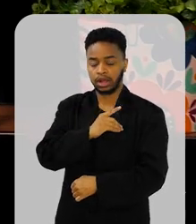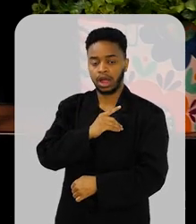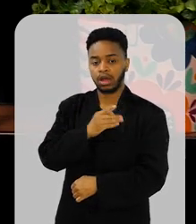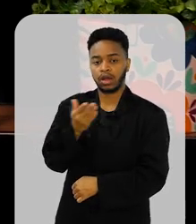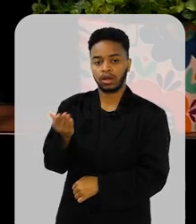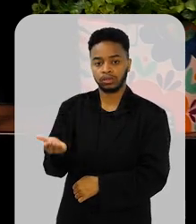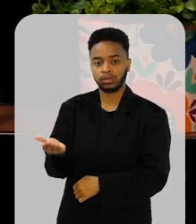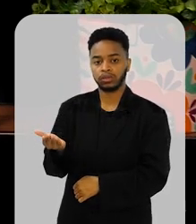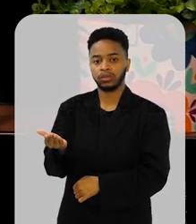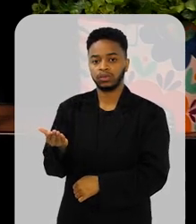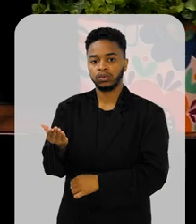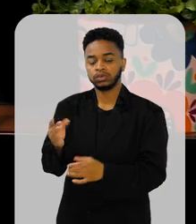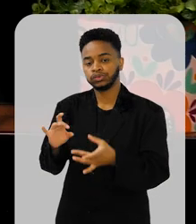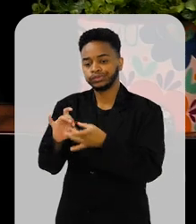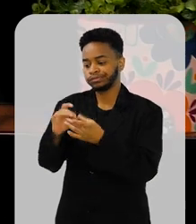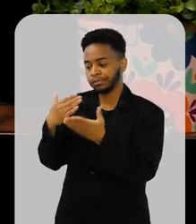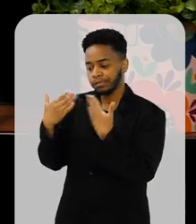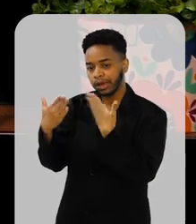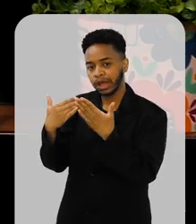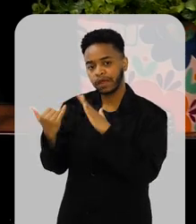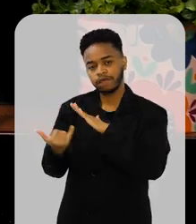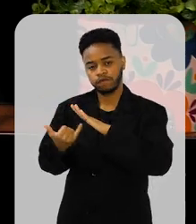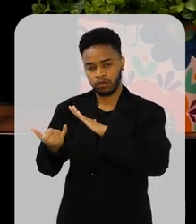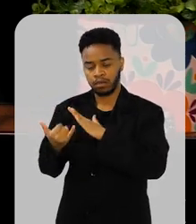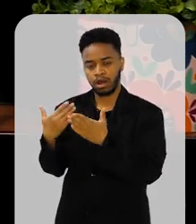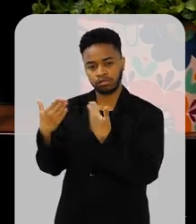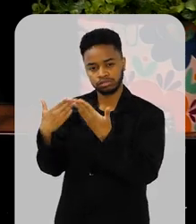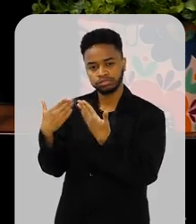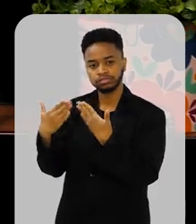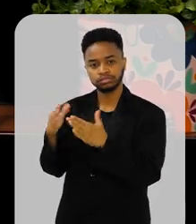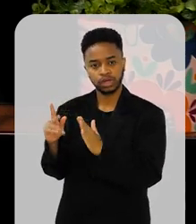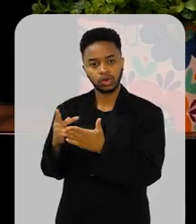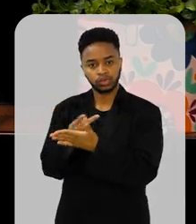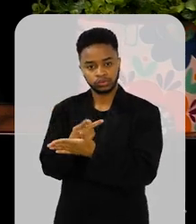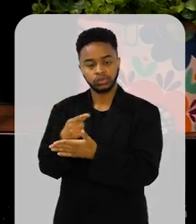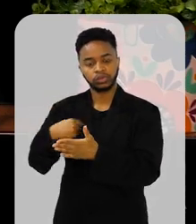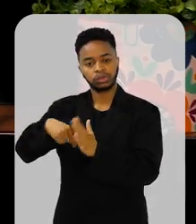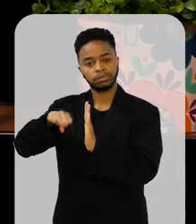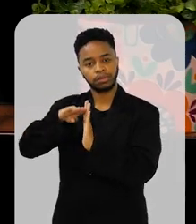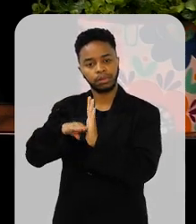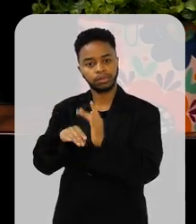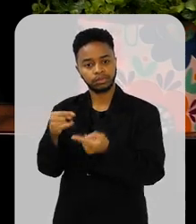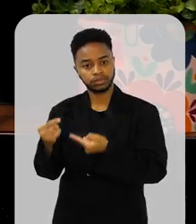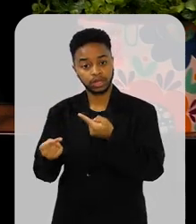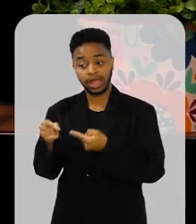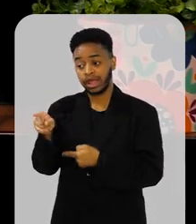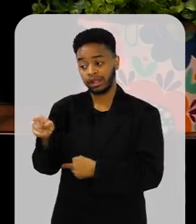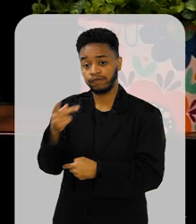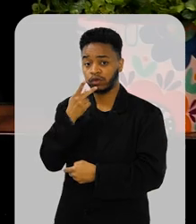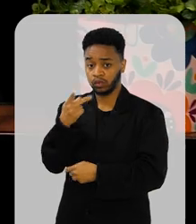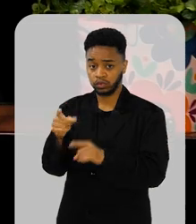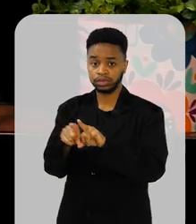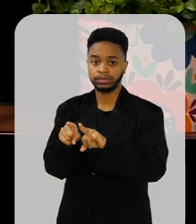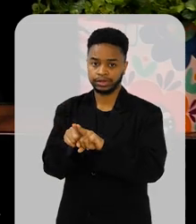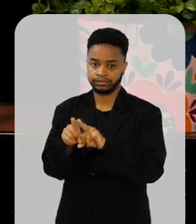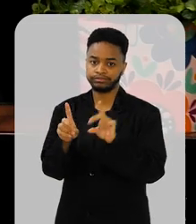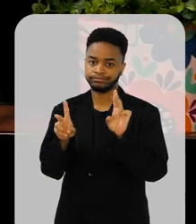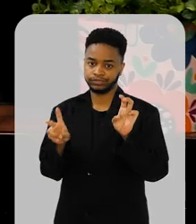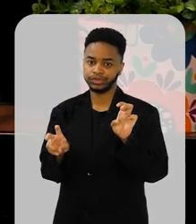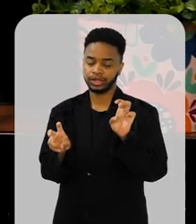delegado num bate-papo informal que nós fizemos uma pauta e ele levantou também